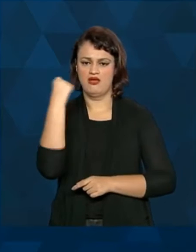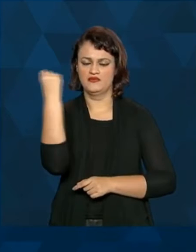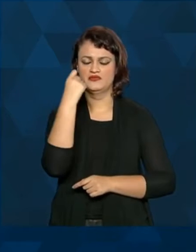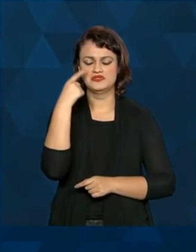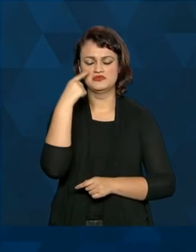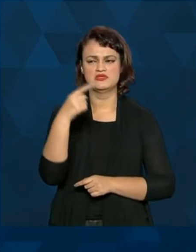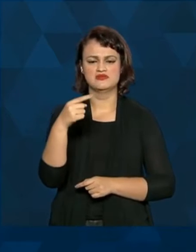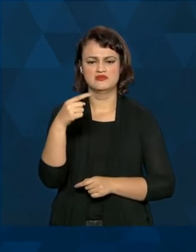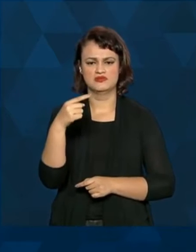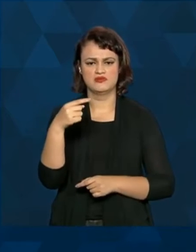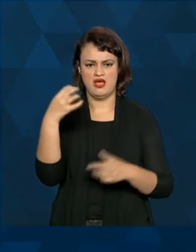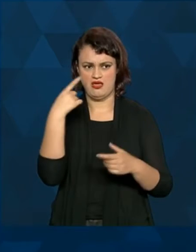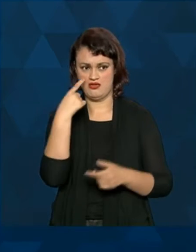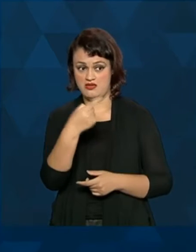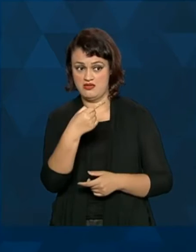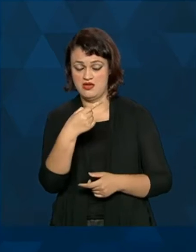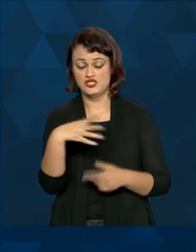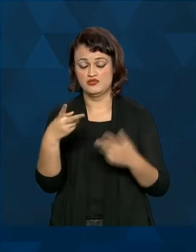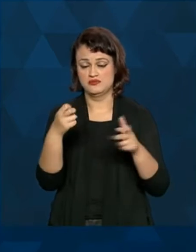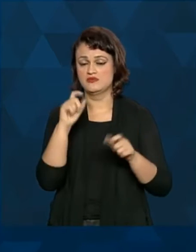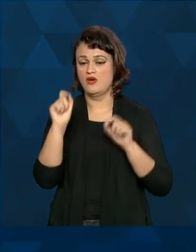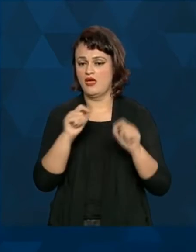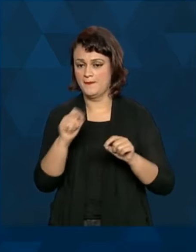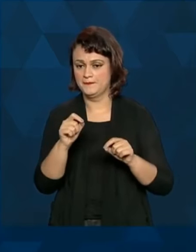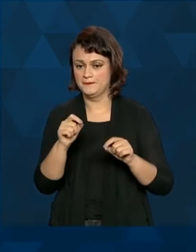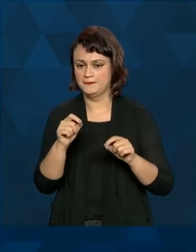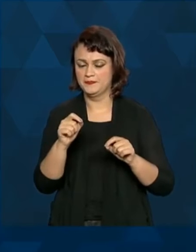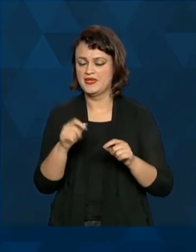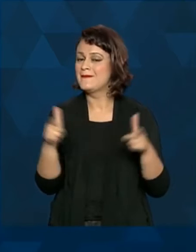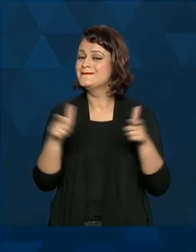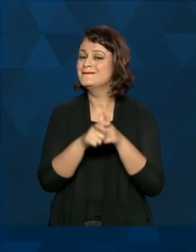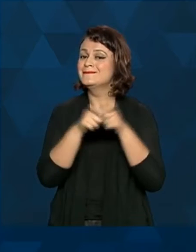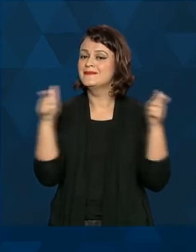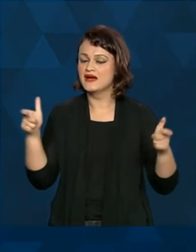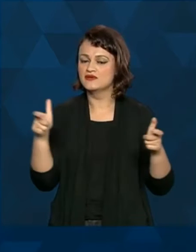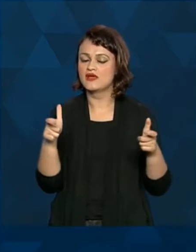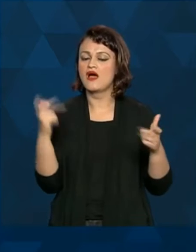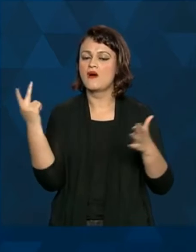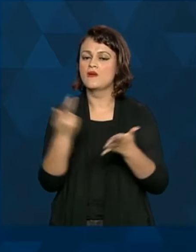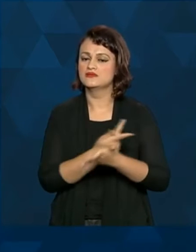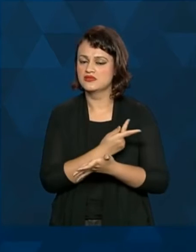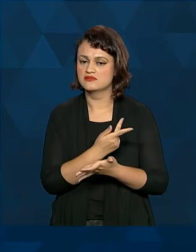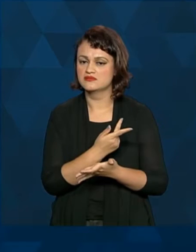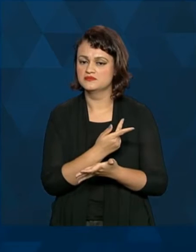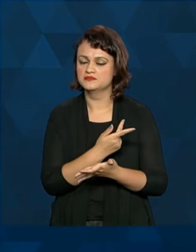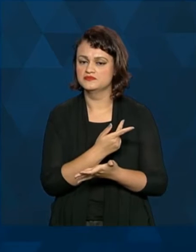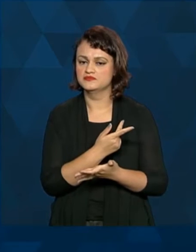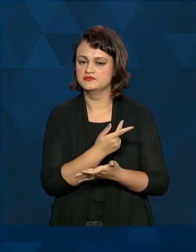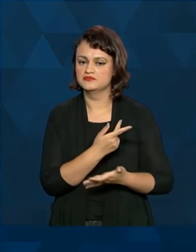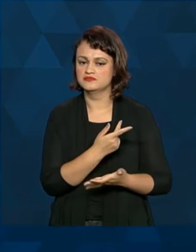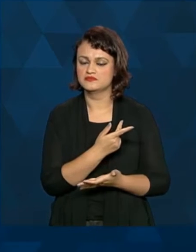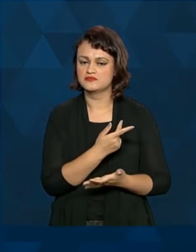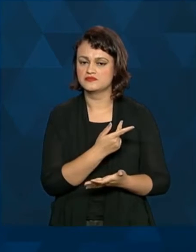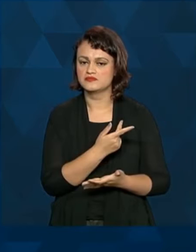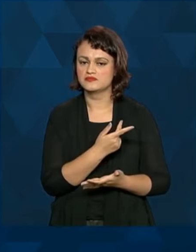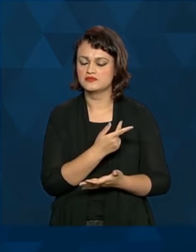segundo a etiologia, a gente verifica que a maior parte delas, a gente tem